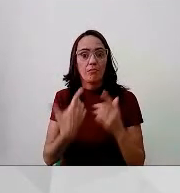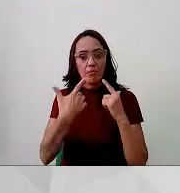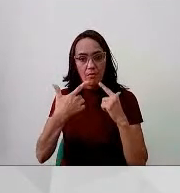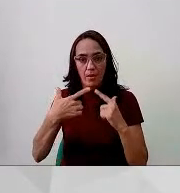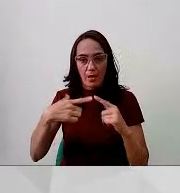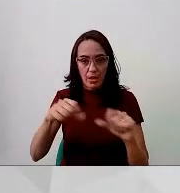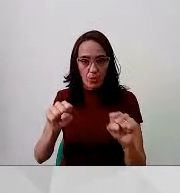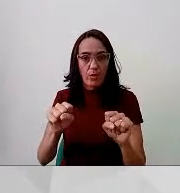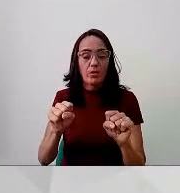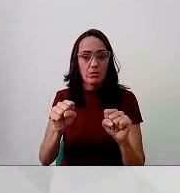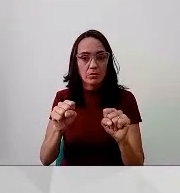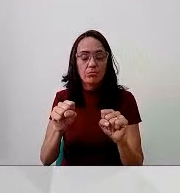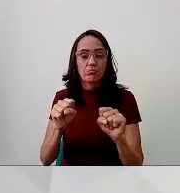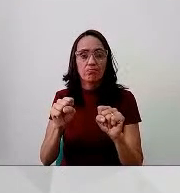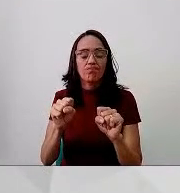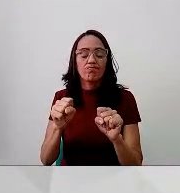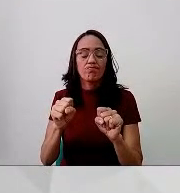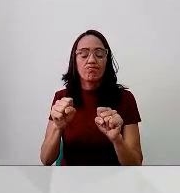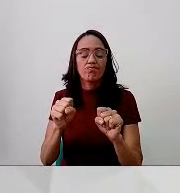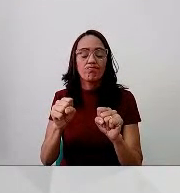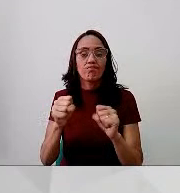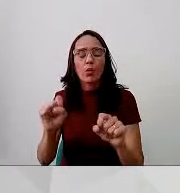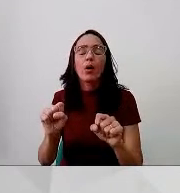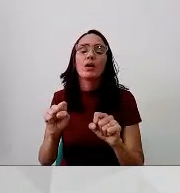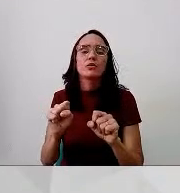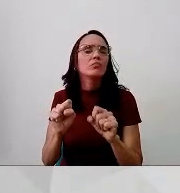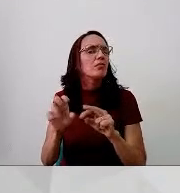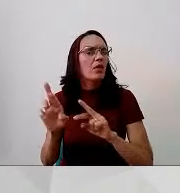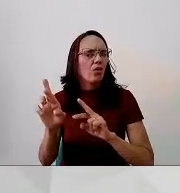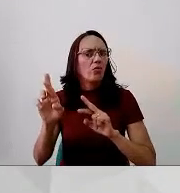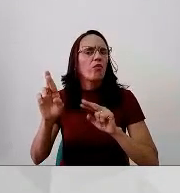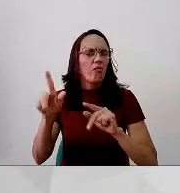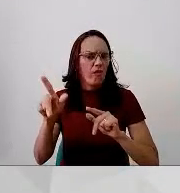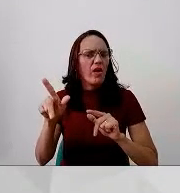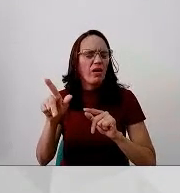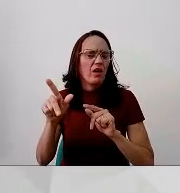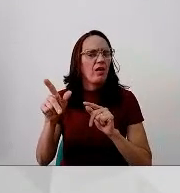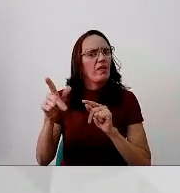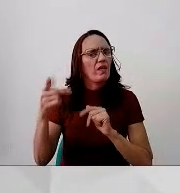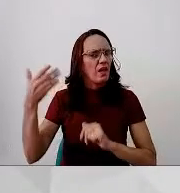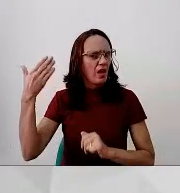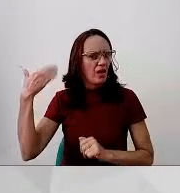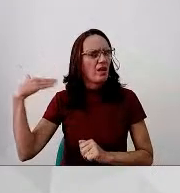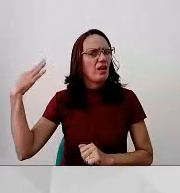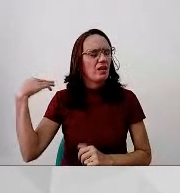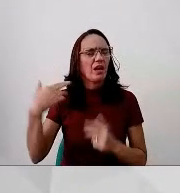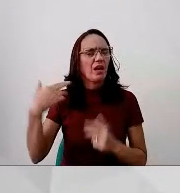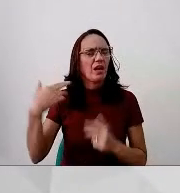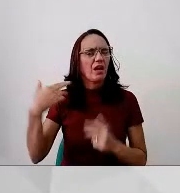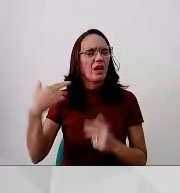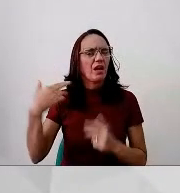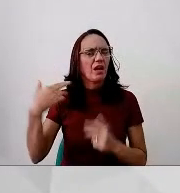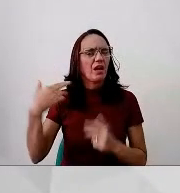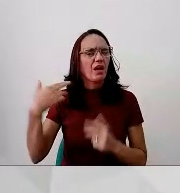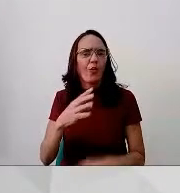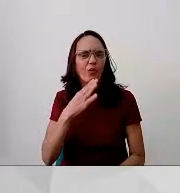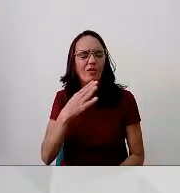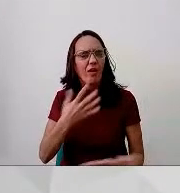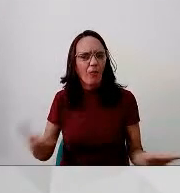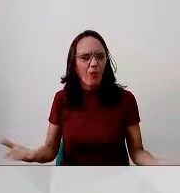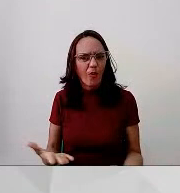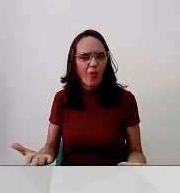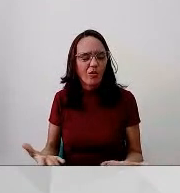simbólica, né, completamente diferente da linguagem que a gente conhece, né? Imagino